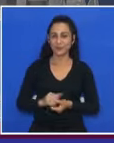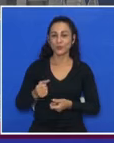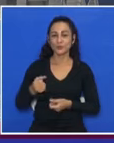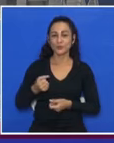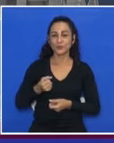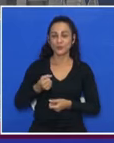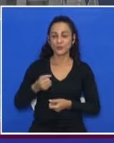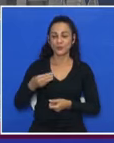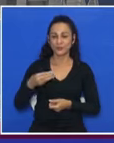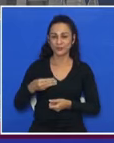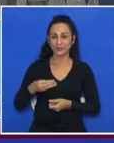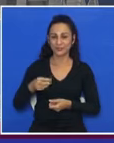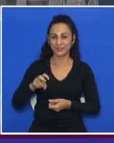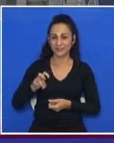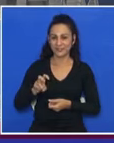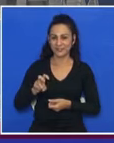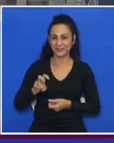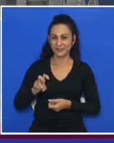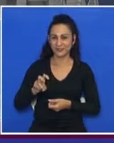35.